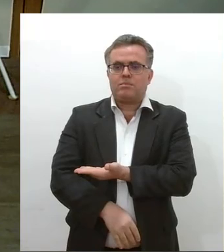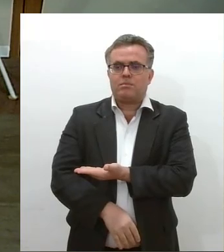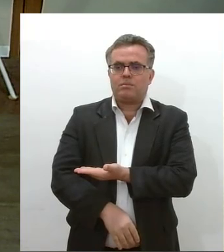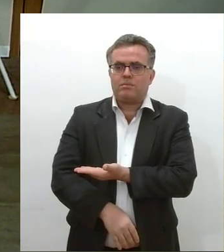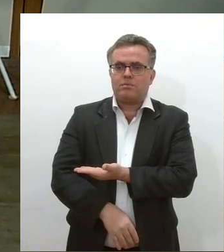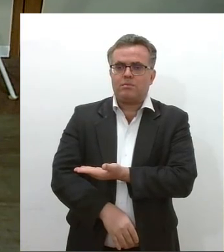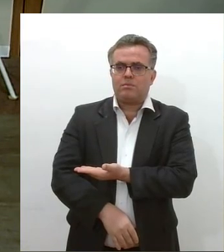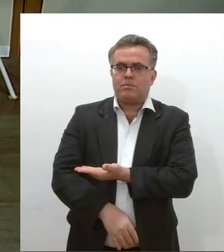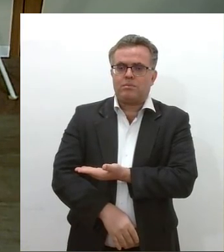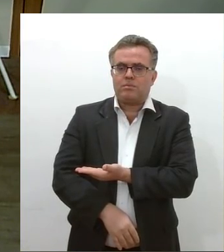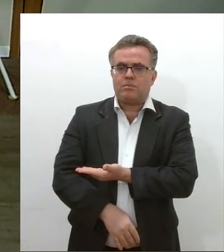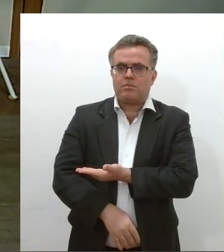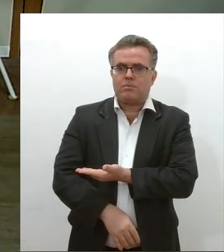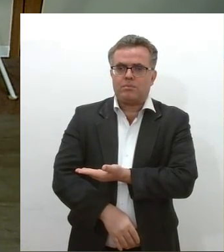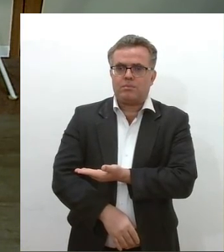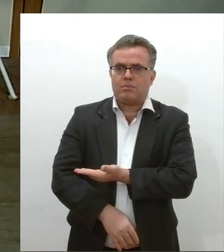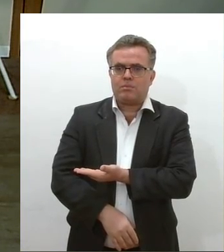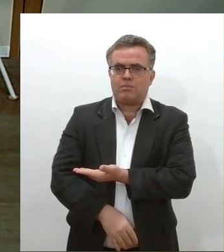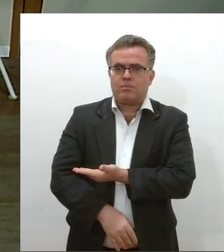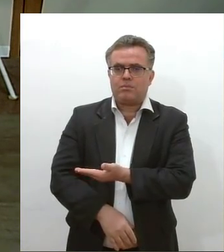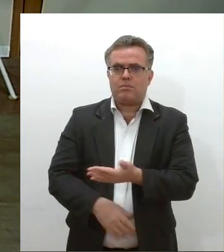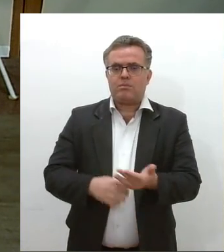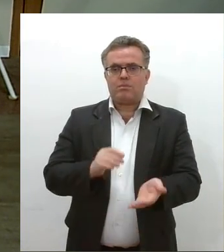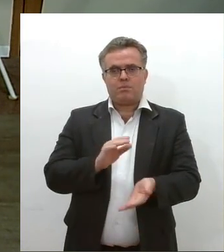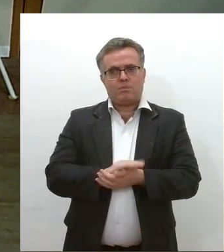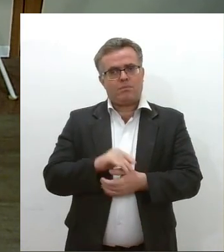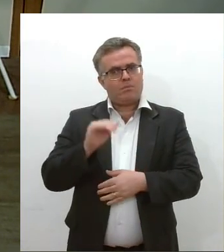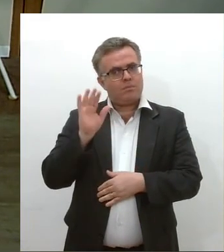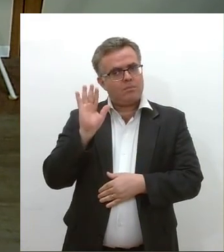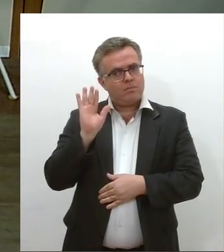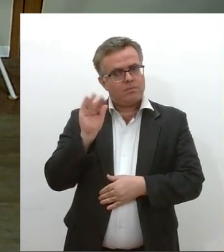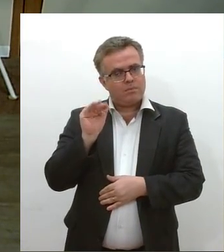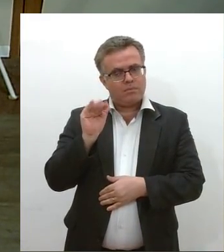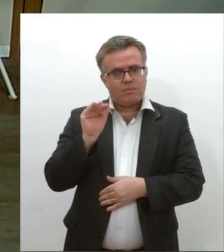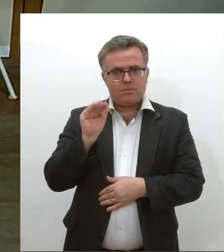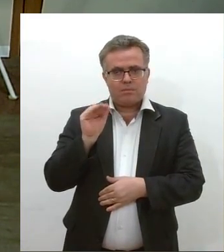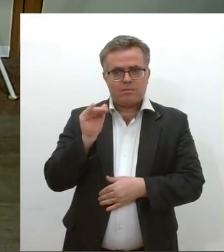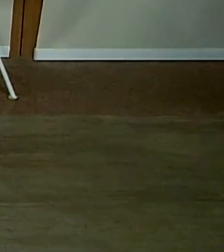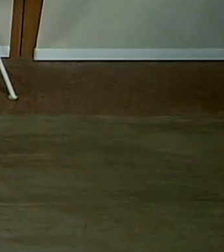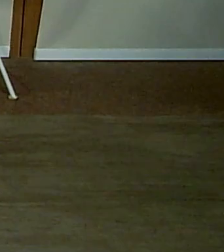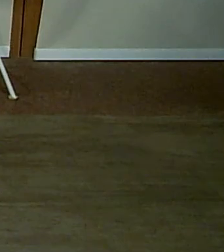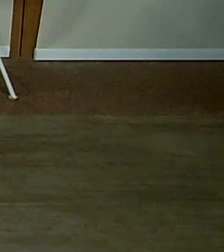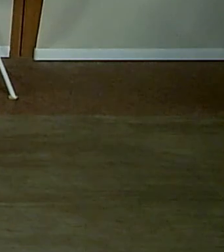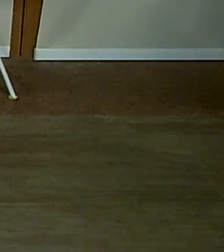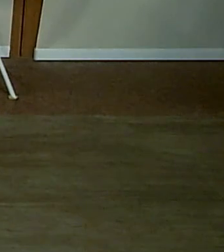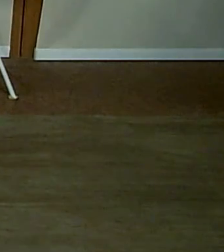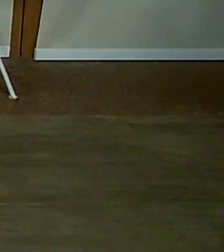79988483198. Até o próximo Elas no Comando. Tchau, tchau!